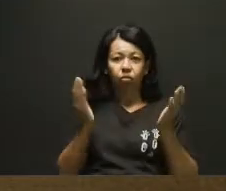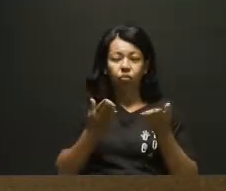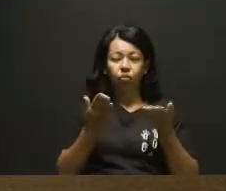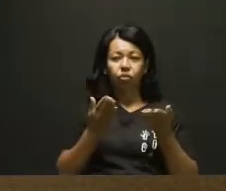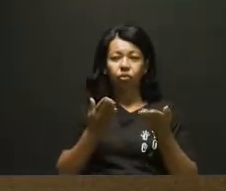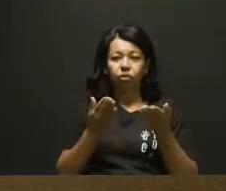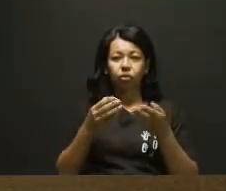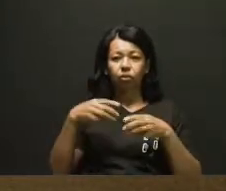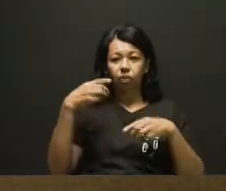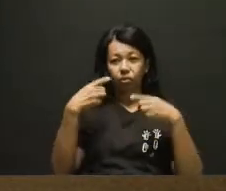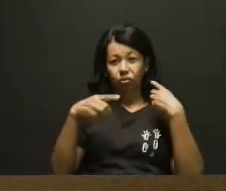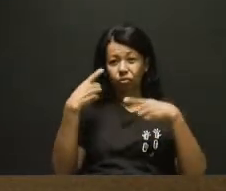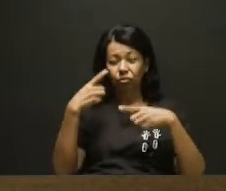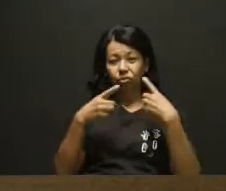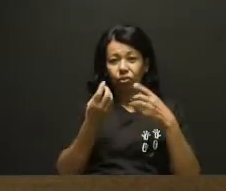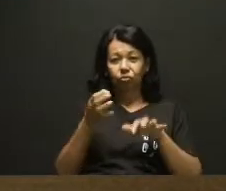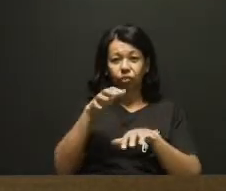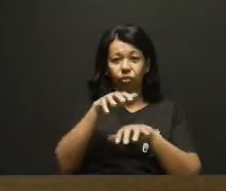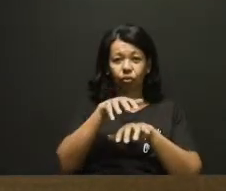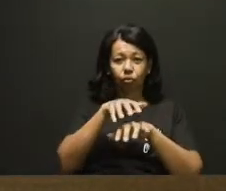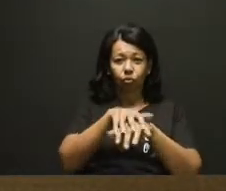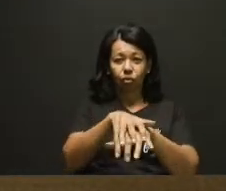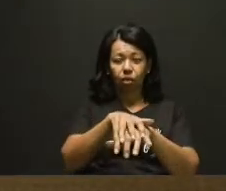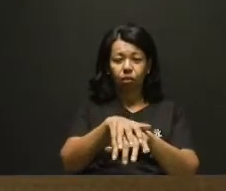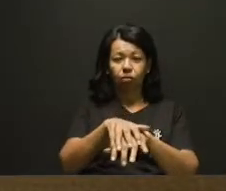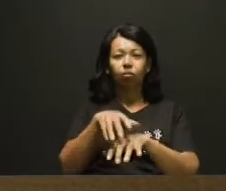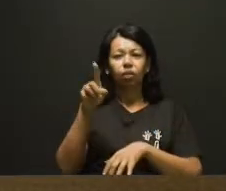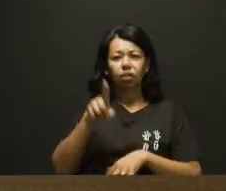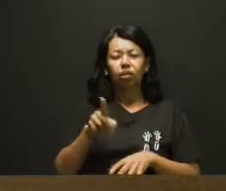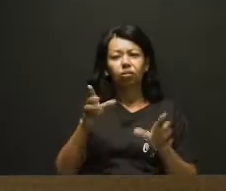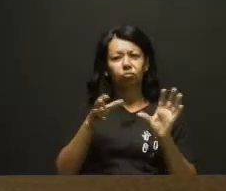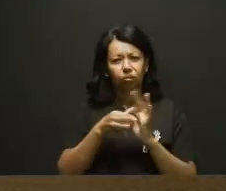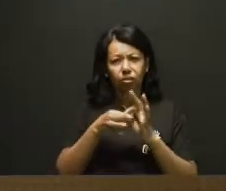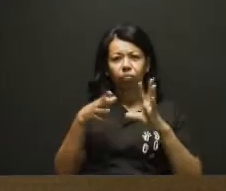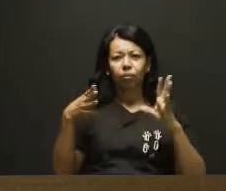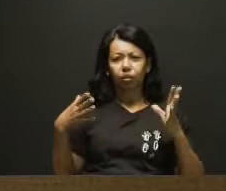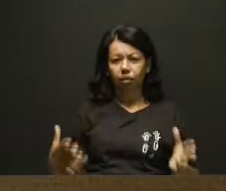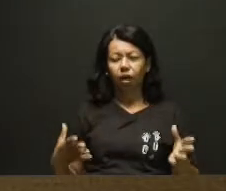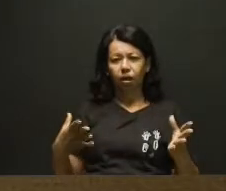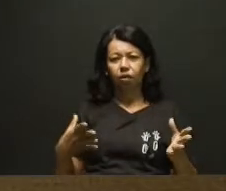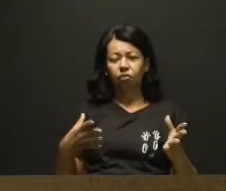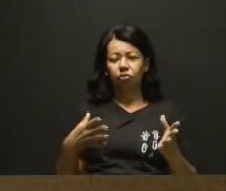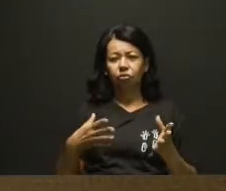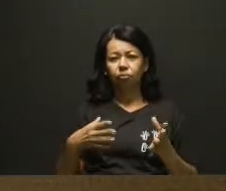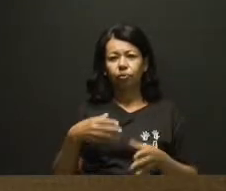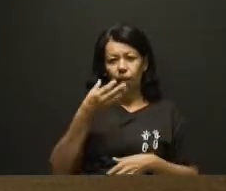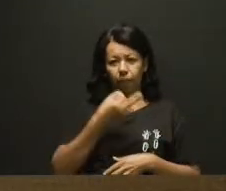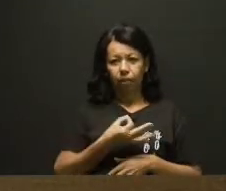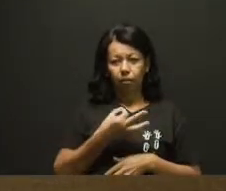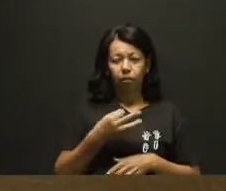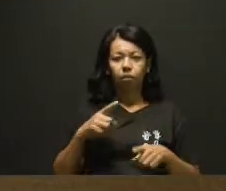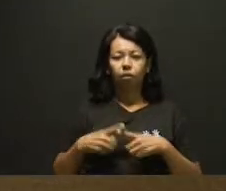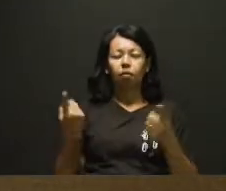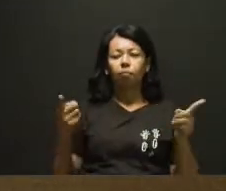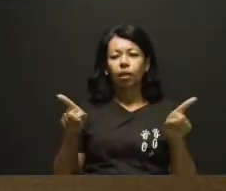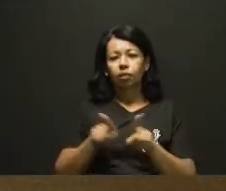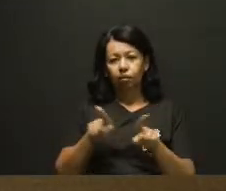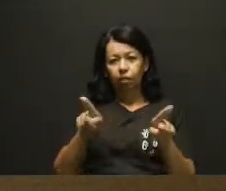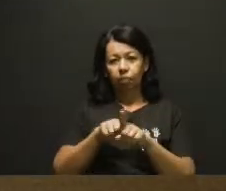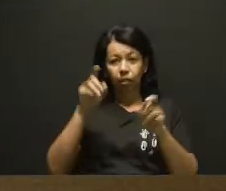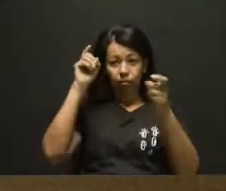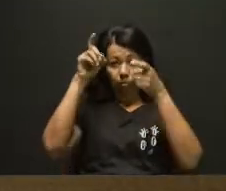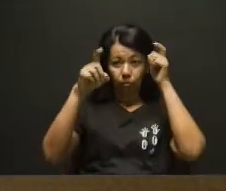inclusão e isso é democracia e se no processo democrático mas eu também estou muito muito muito